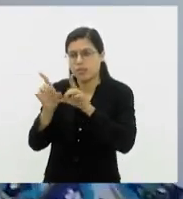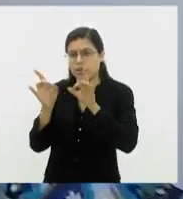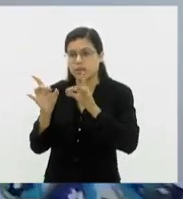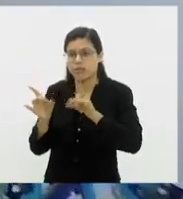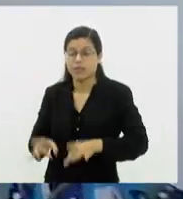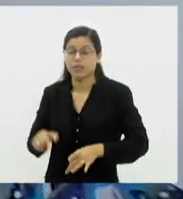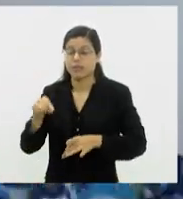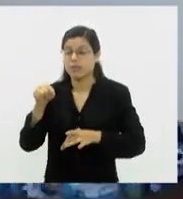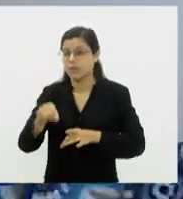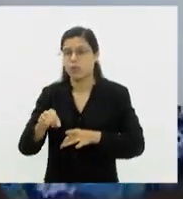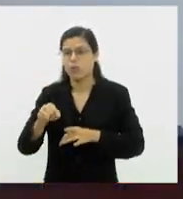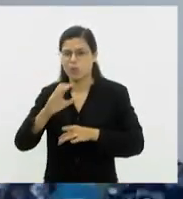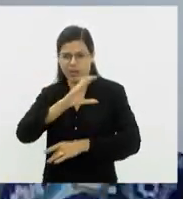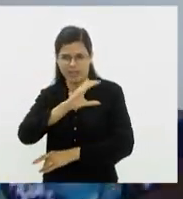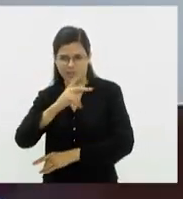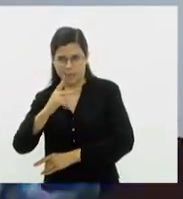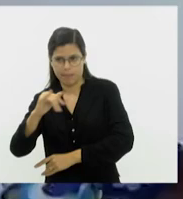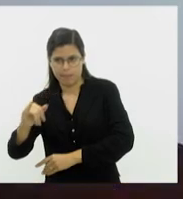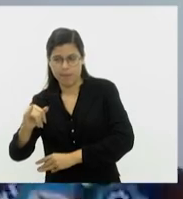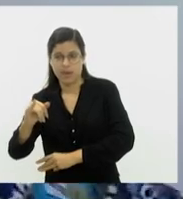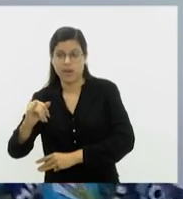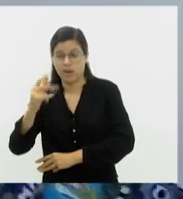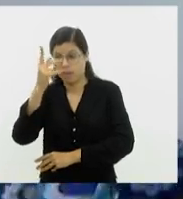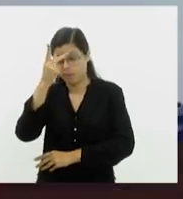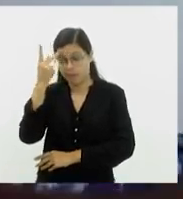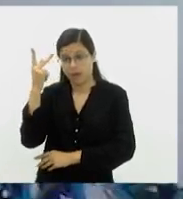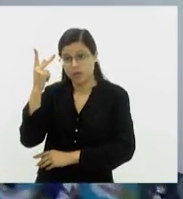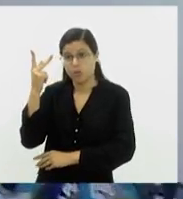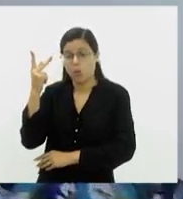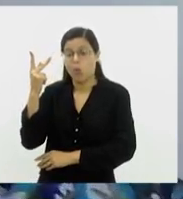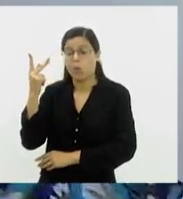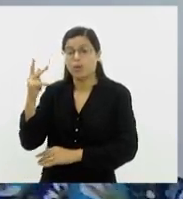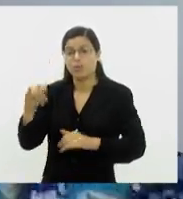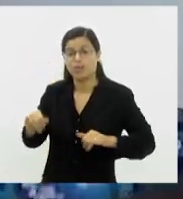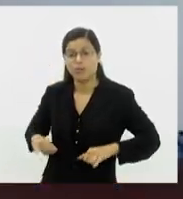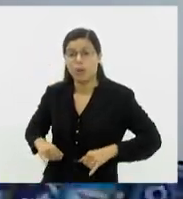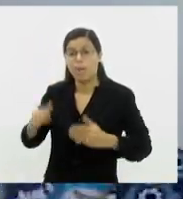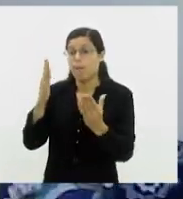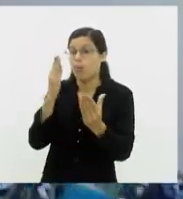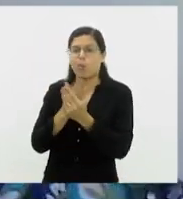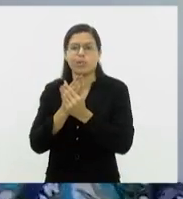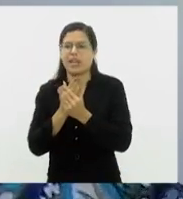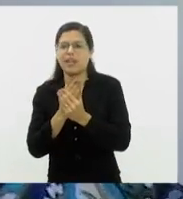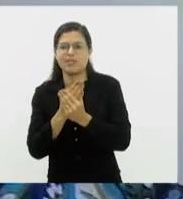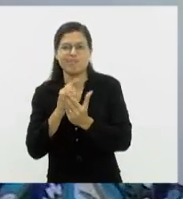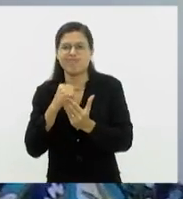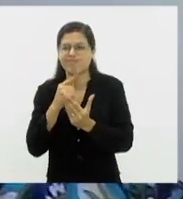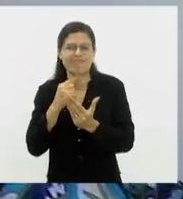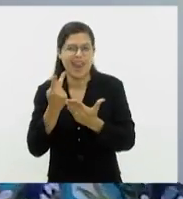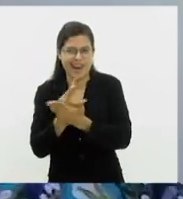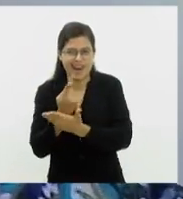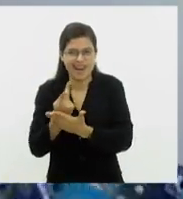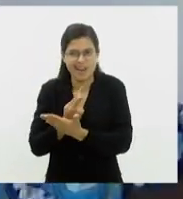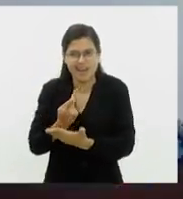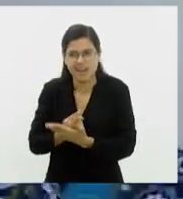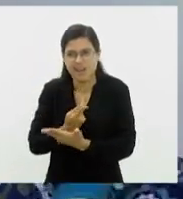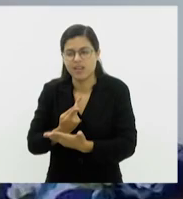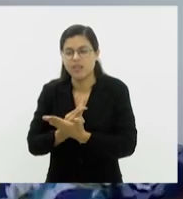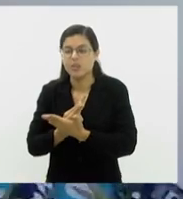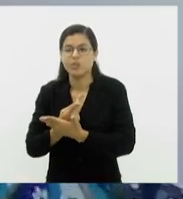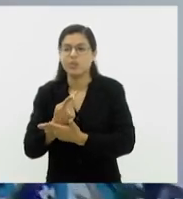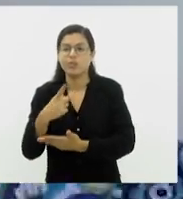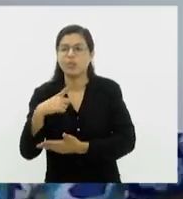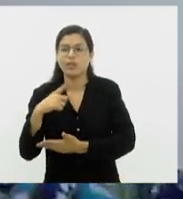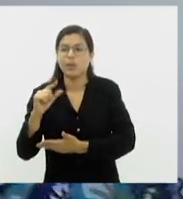objeto dessa CPI vítimas de processos no mínimo duvidosos que tem sobretudo como eh uma das